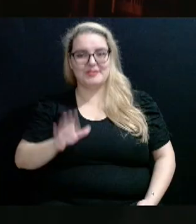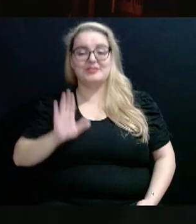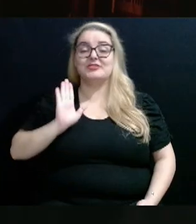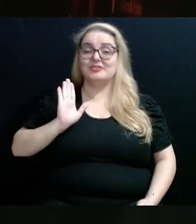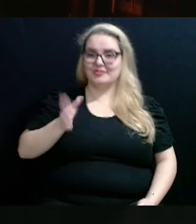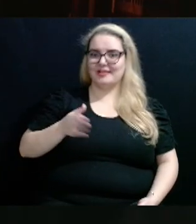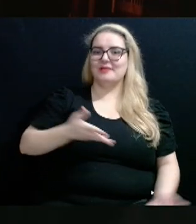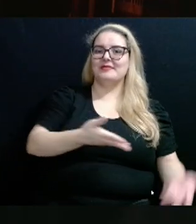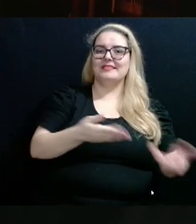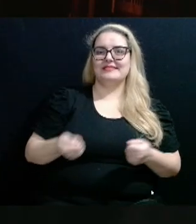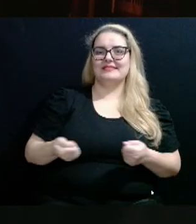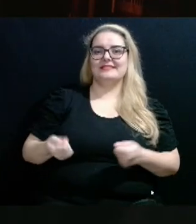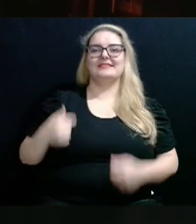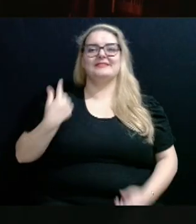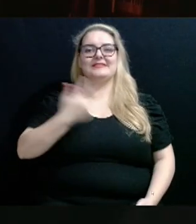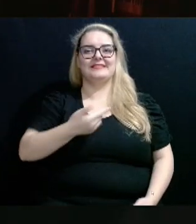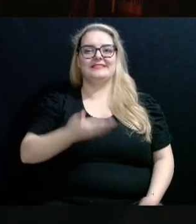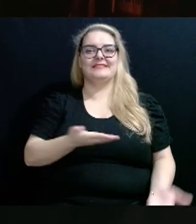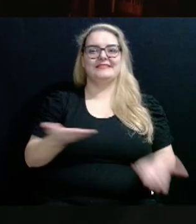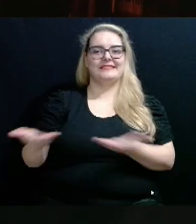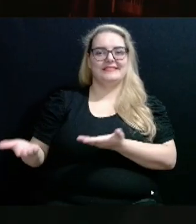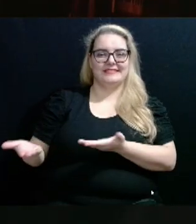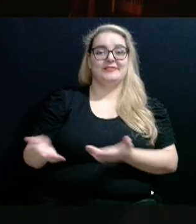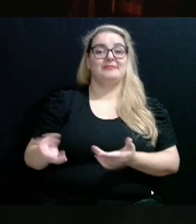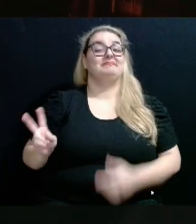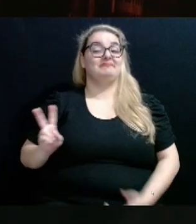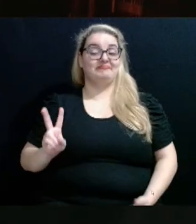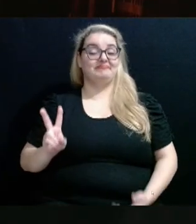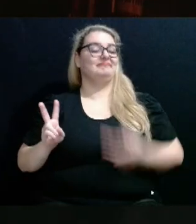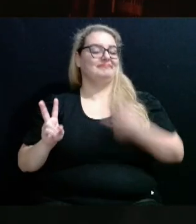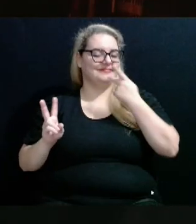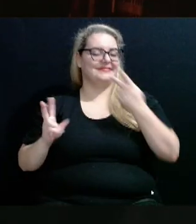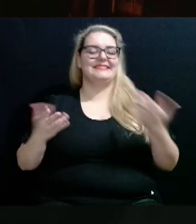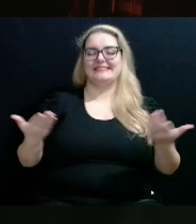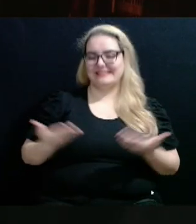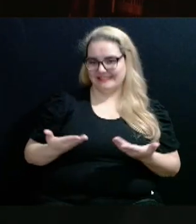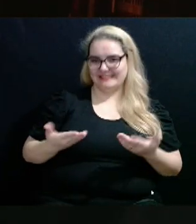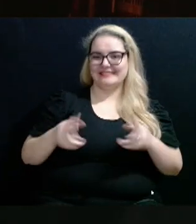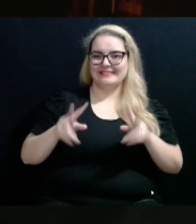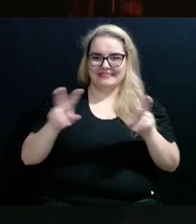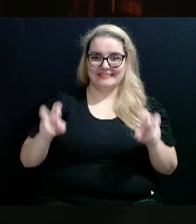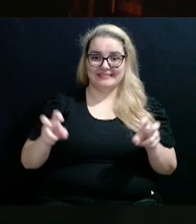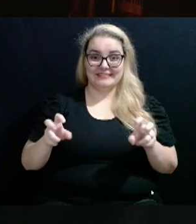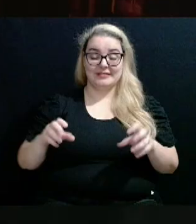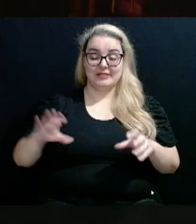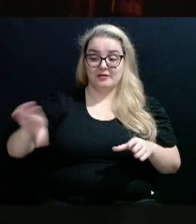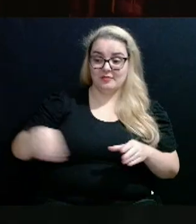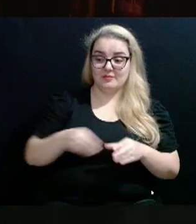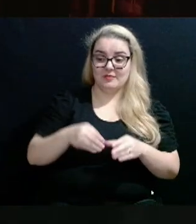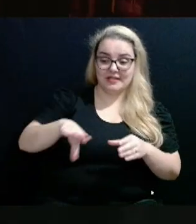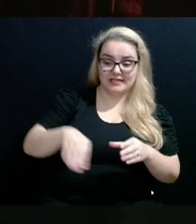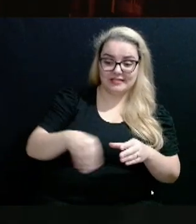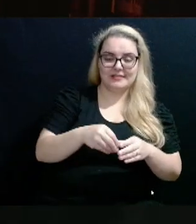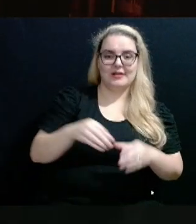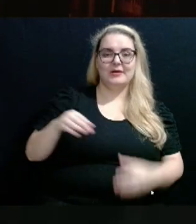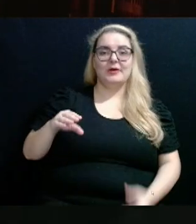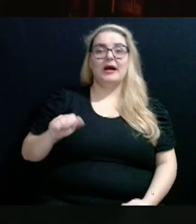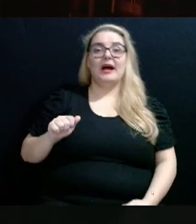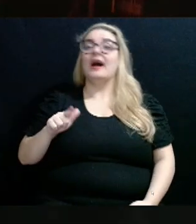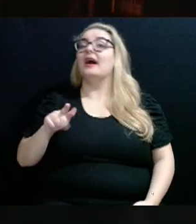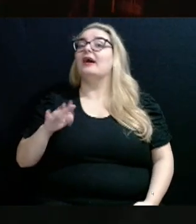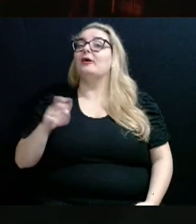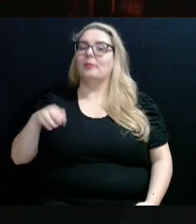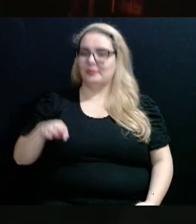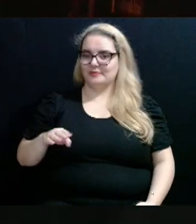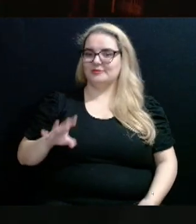pessoas interessantes para falar hoje sobre o colecionismo, sobre os álbuns de figurinhas. Olha, gente, a Câmara Municipal